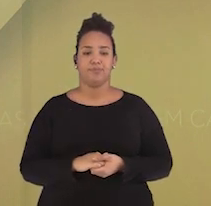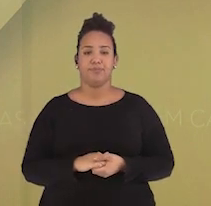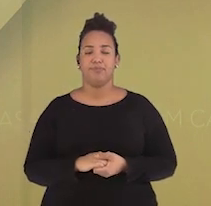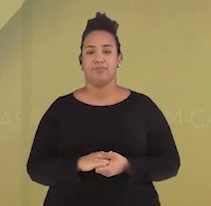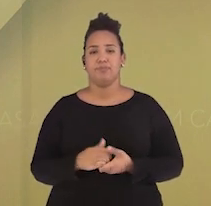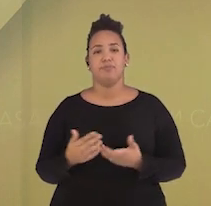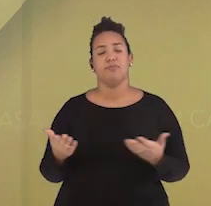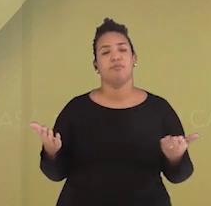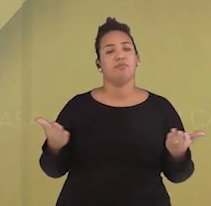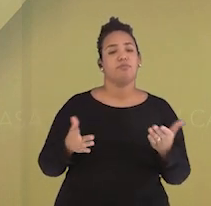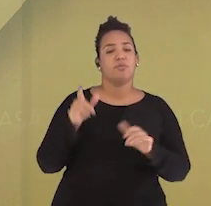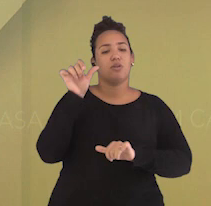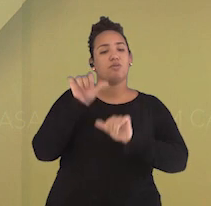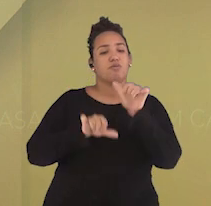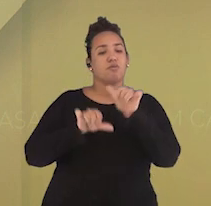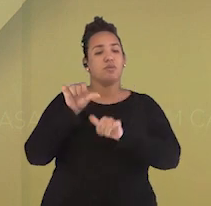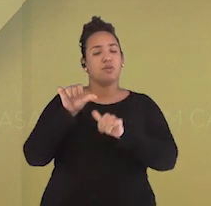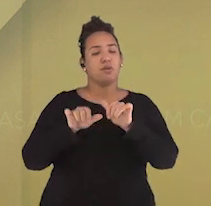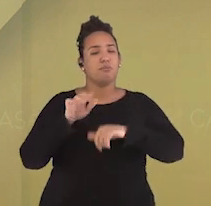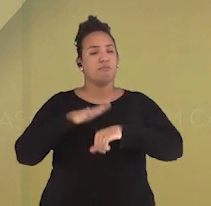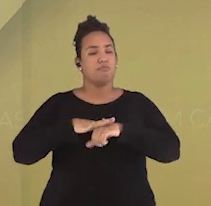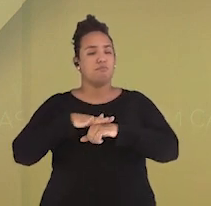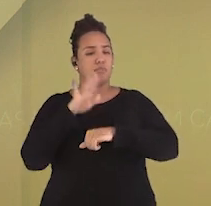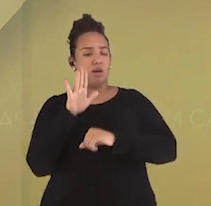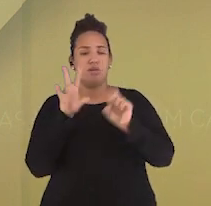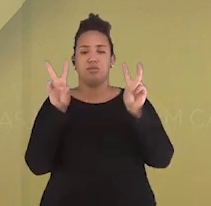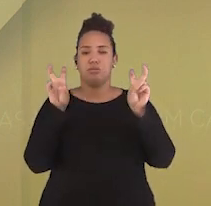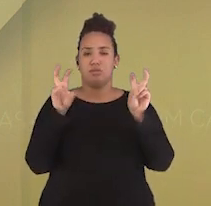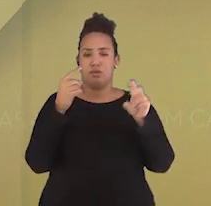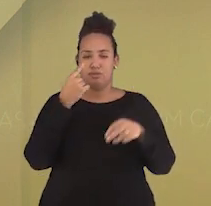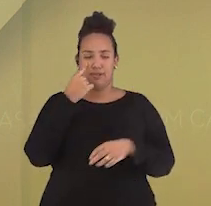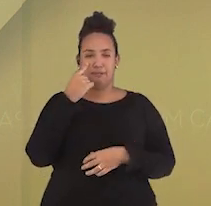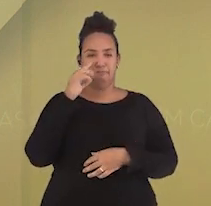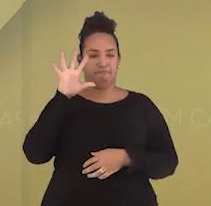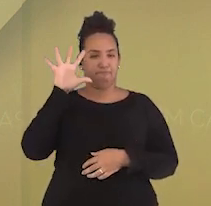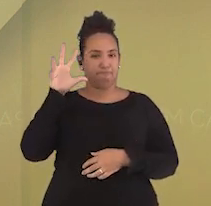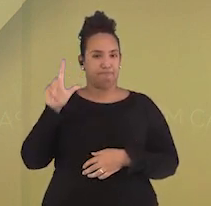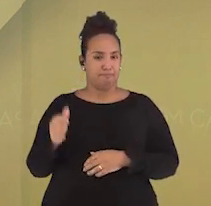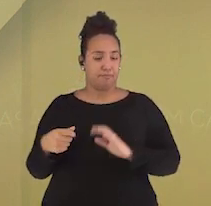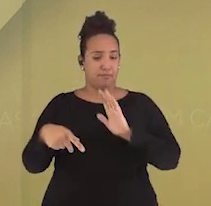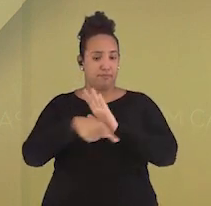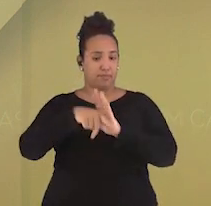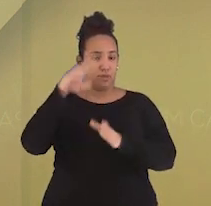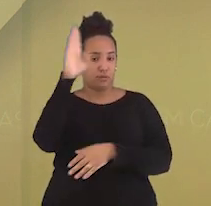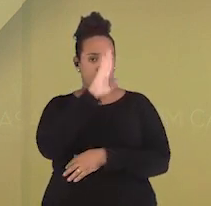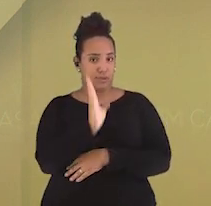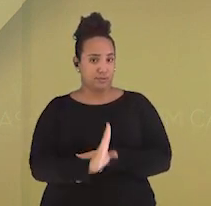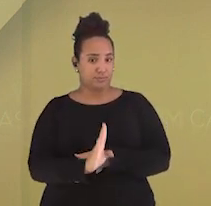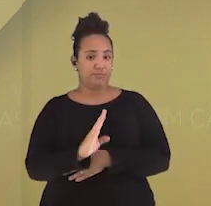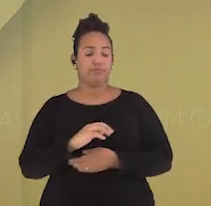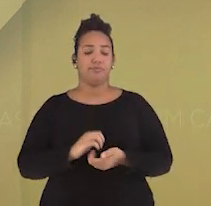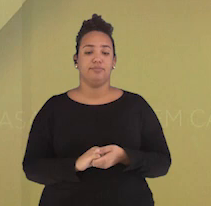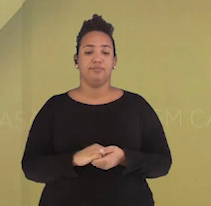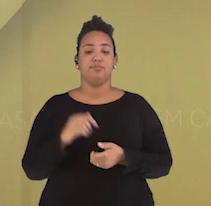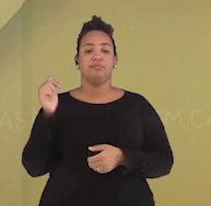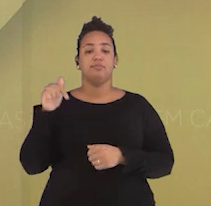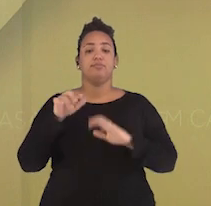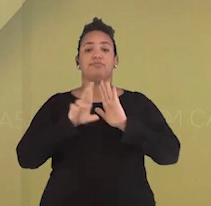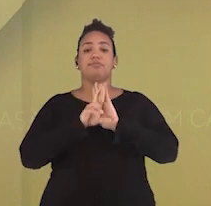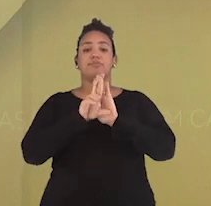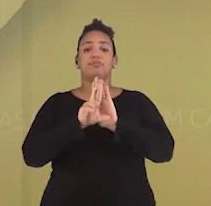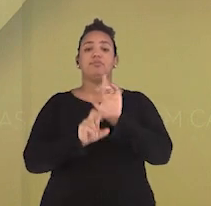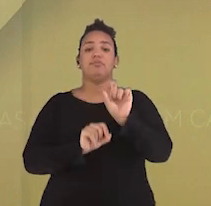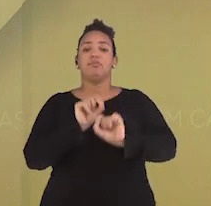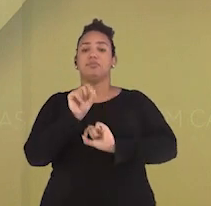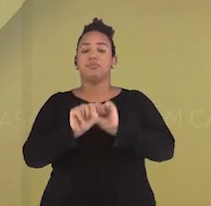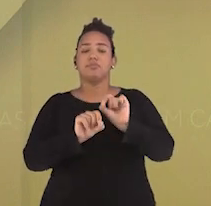e entender um pouco mais do assunto a partir do mapa do Brasil. Ela representa uma